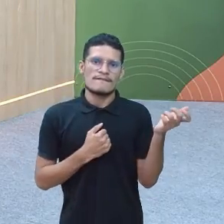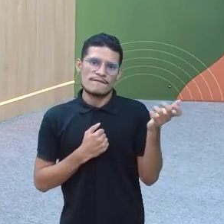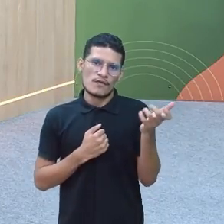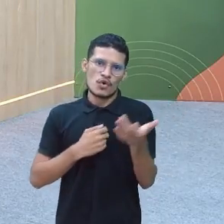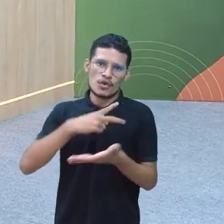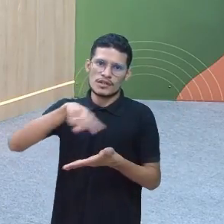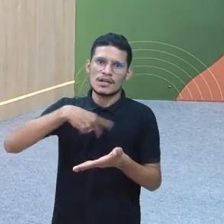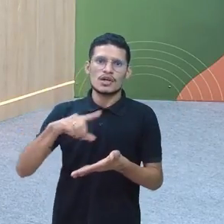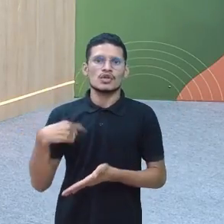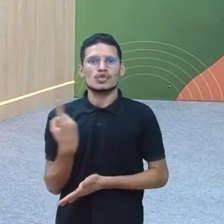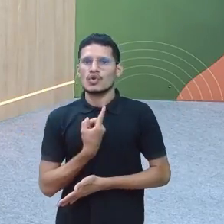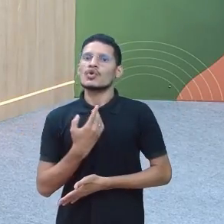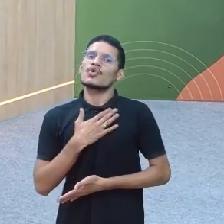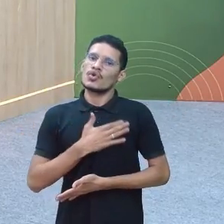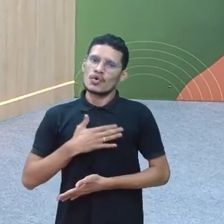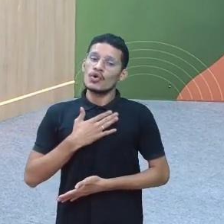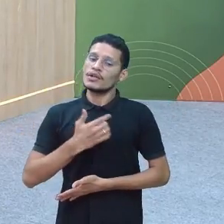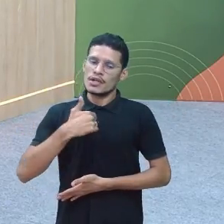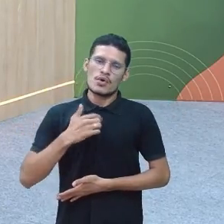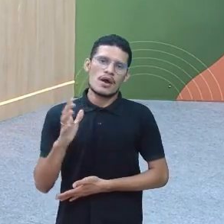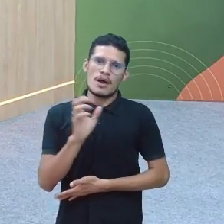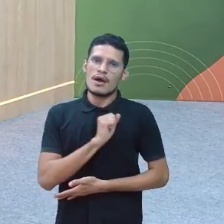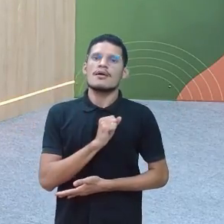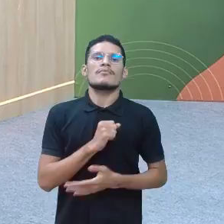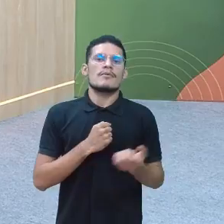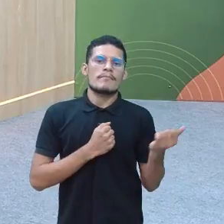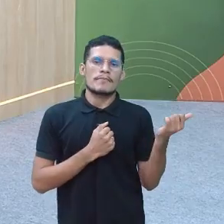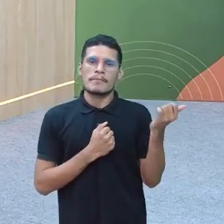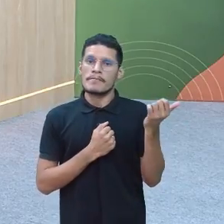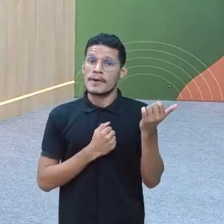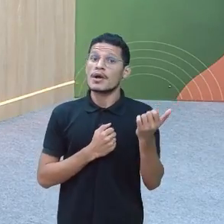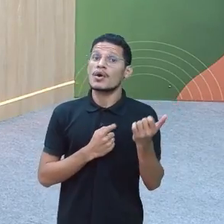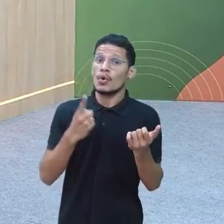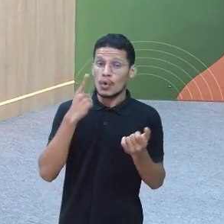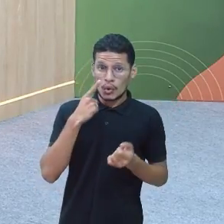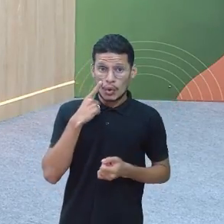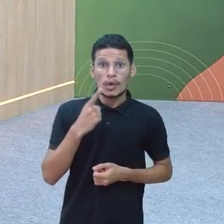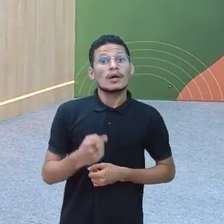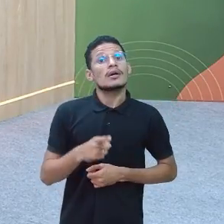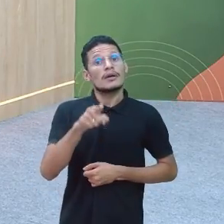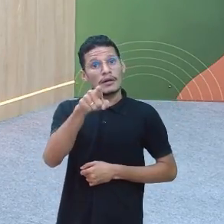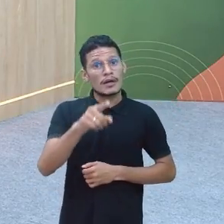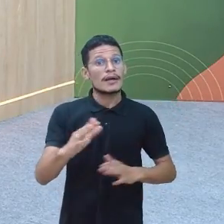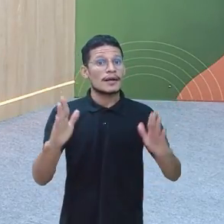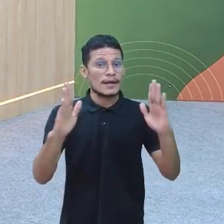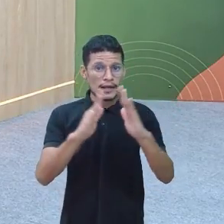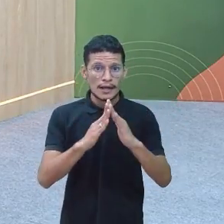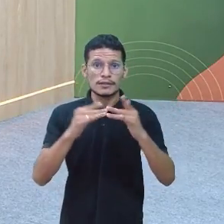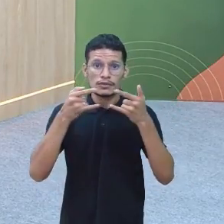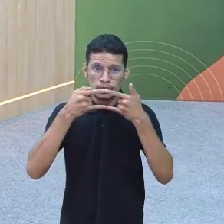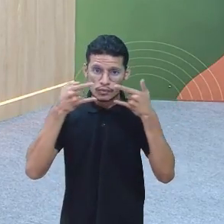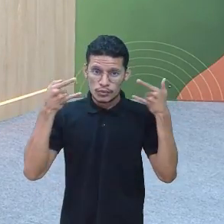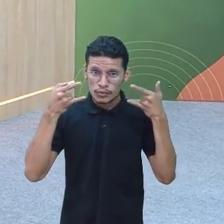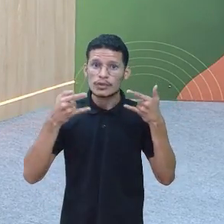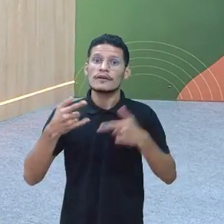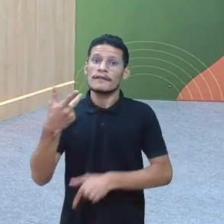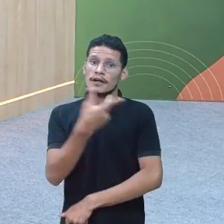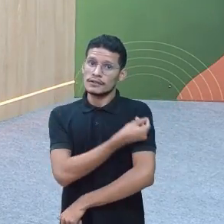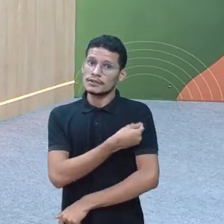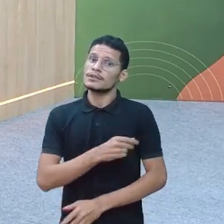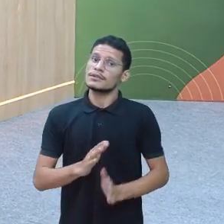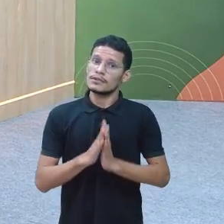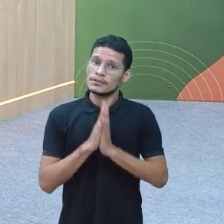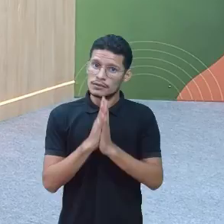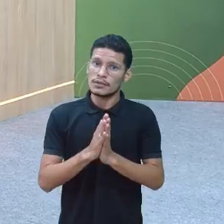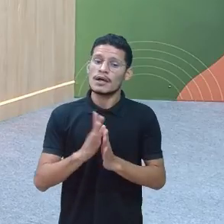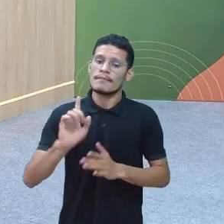a gente gosta, né? Eu, pelo menos, amo. Inclusive, fique em casa, use a máscara, se vacine,